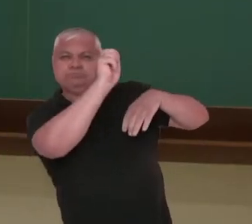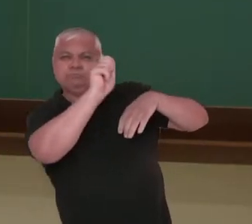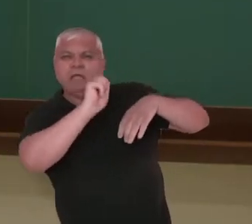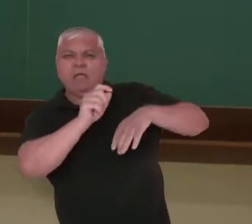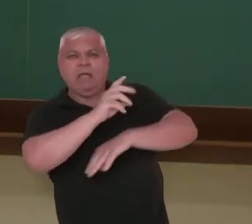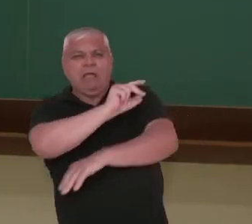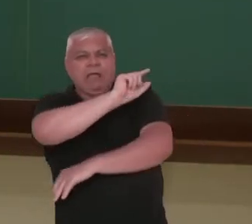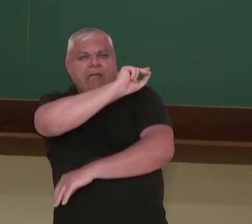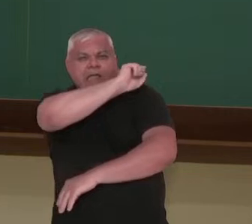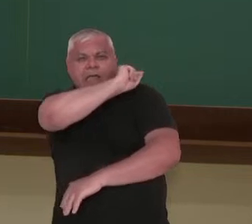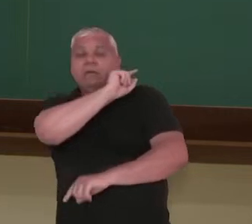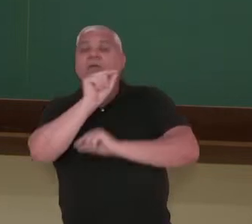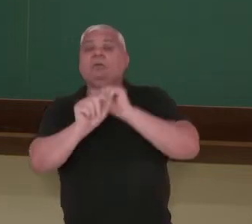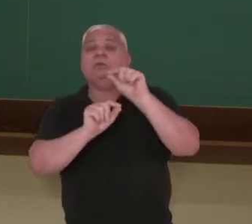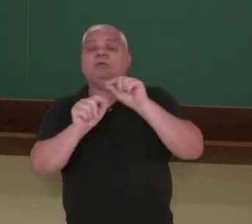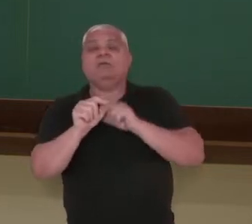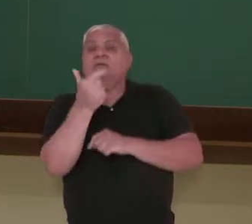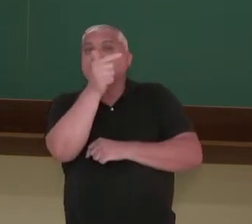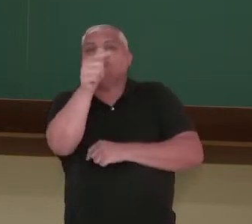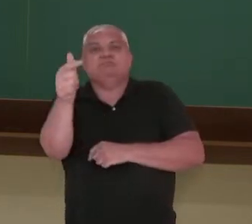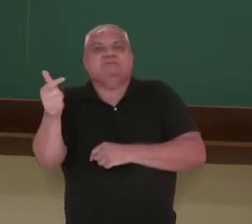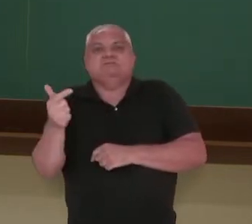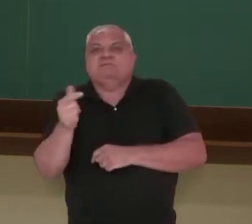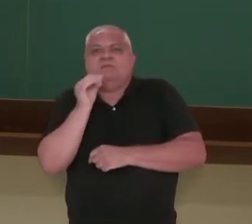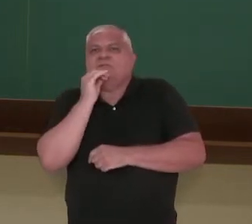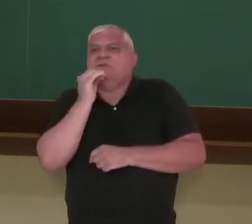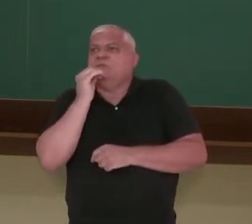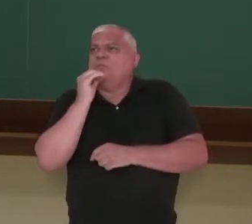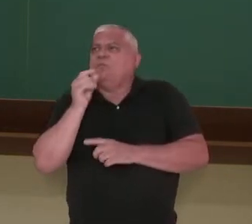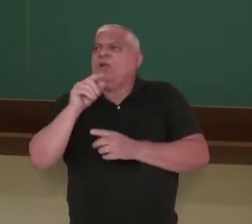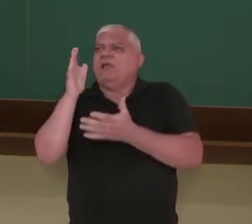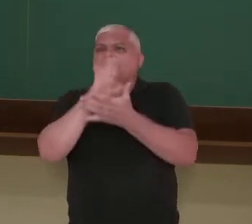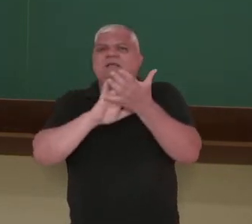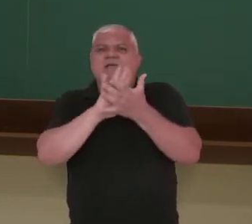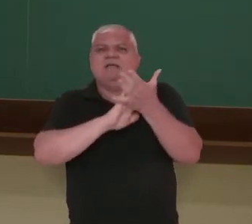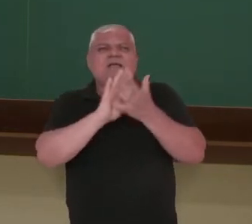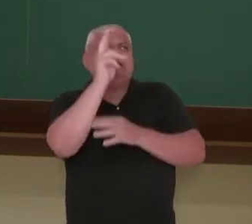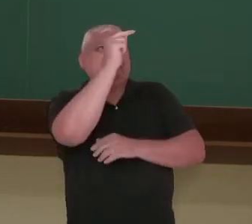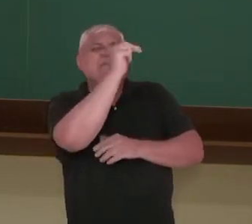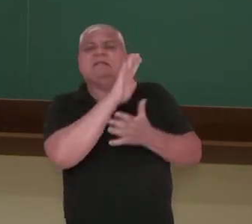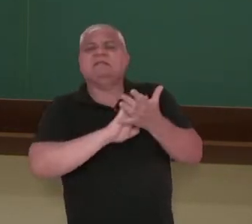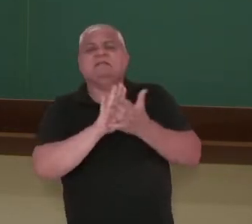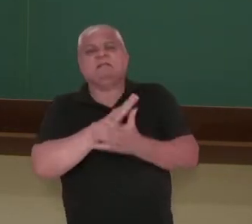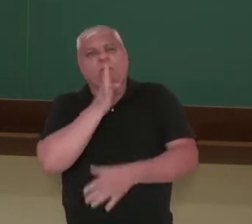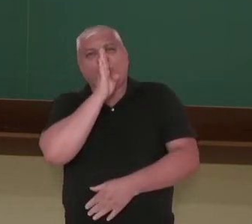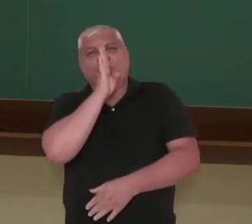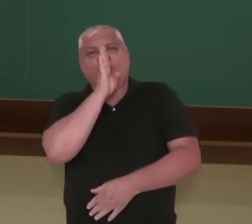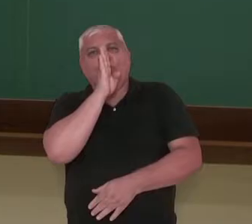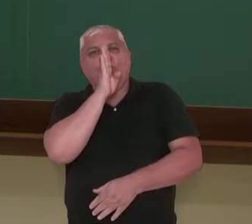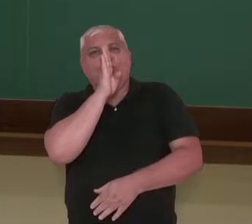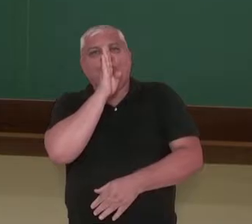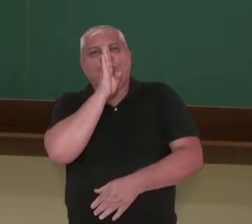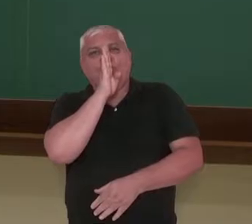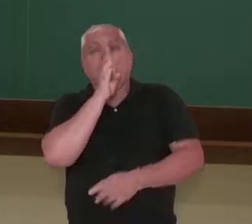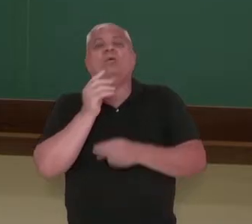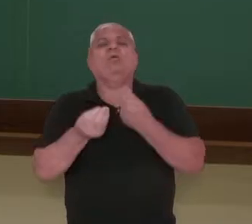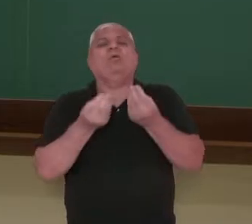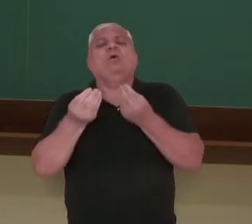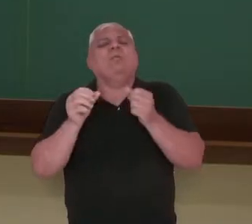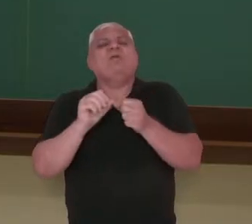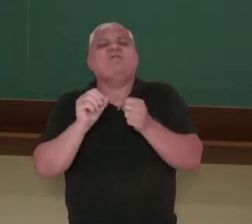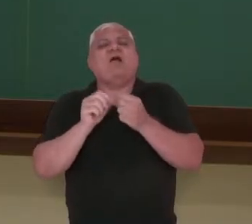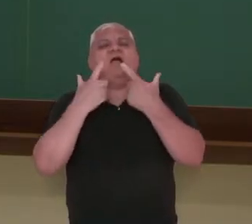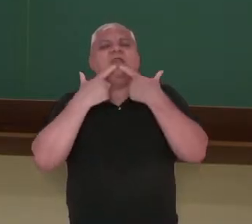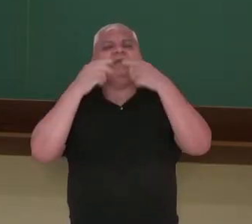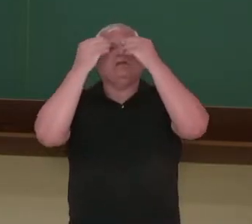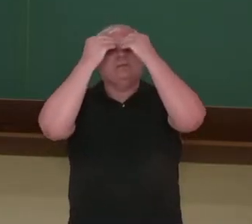Então, sem invenção da escrita, obviamente, as pessoas não falavam. E elas não escreviam. Então, nesse momento, como é que era feita a linguagem?